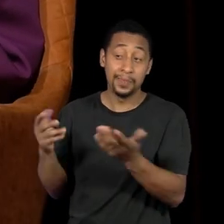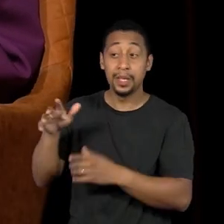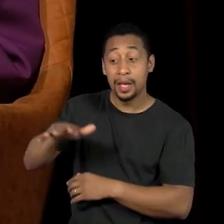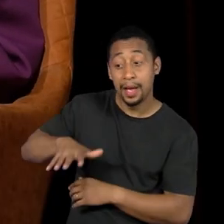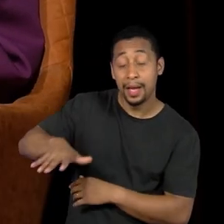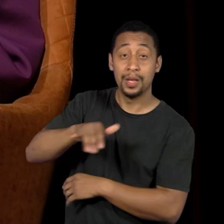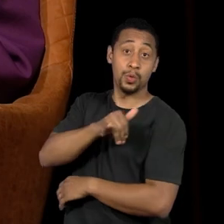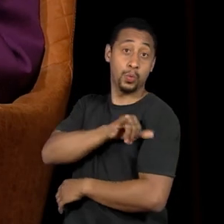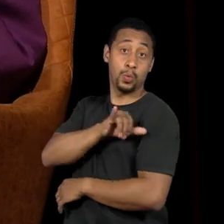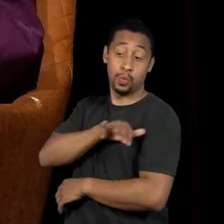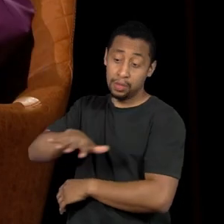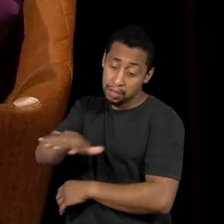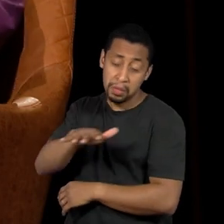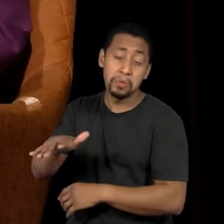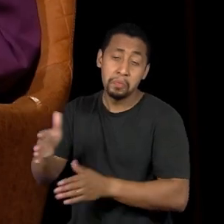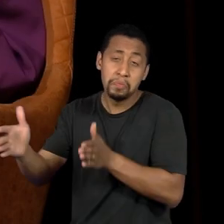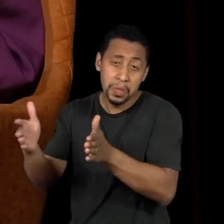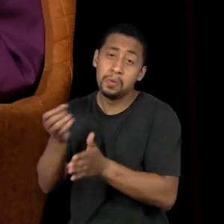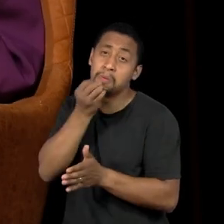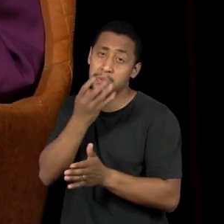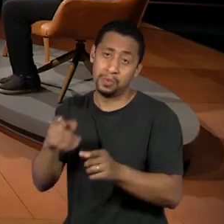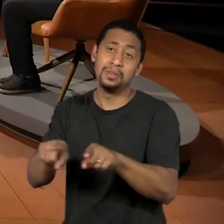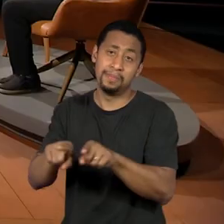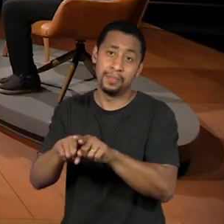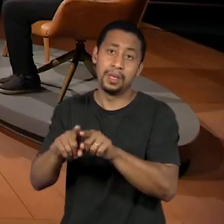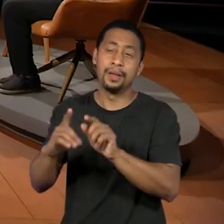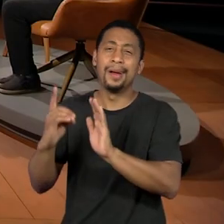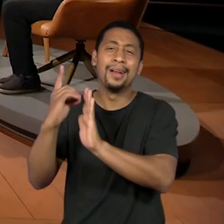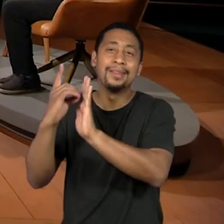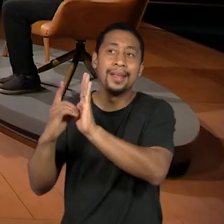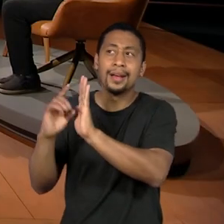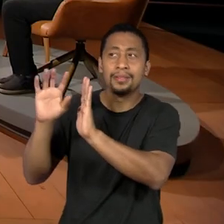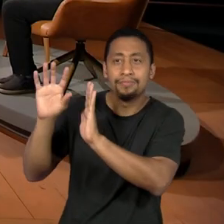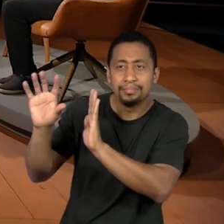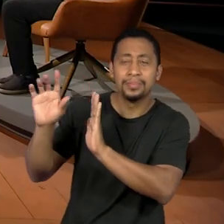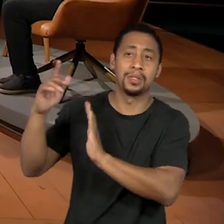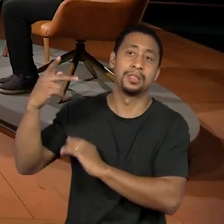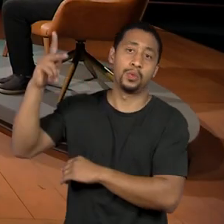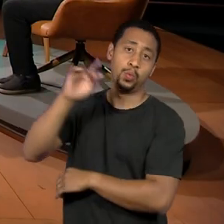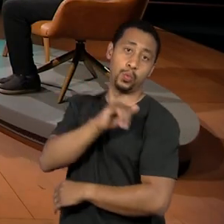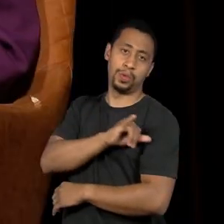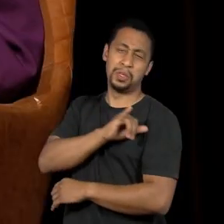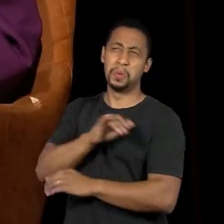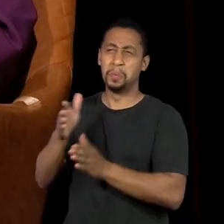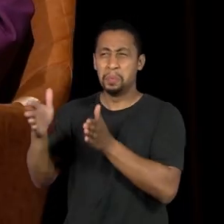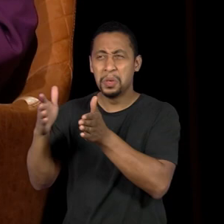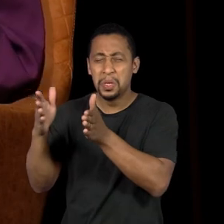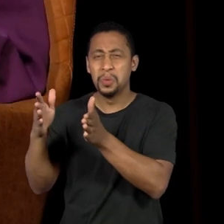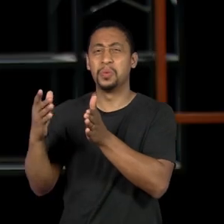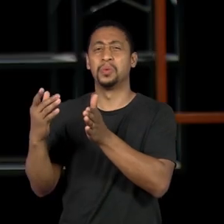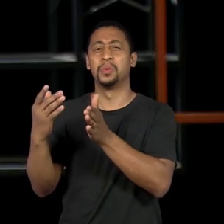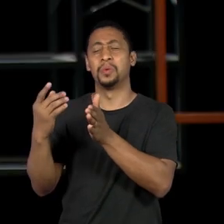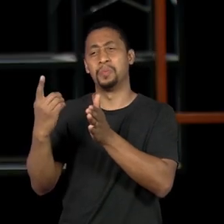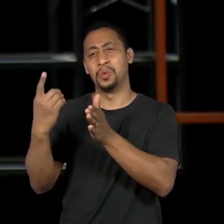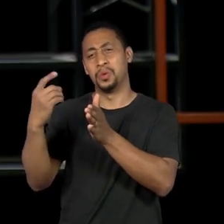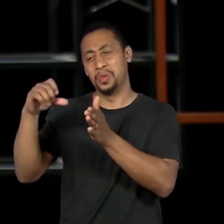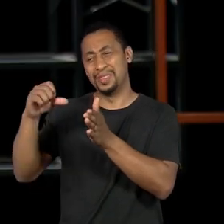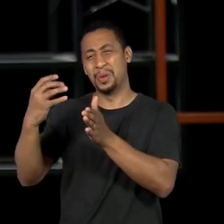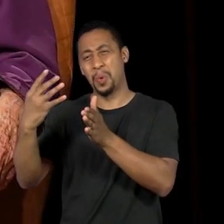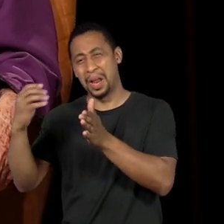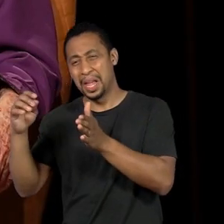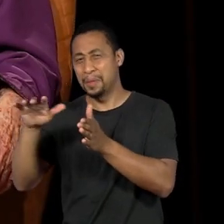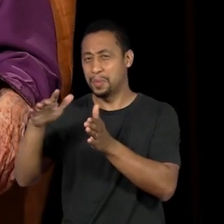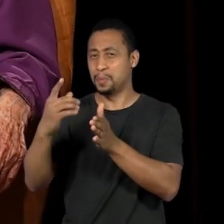Janeiro também teve. Era a meca do Brasil, era o Rio de Janeiro, na década de 40, 50, era o Rio de Janeiro.